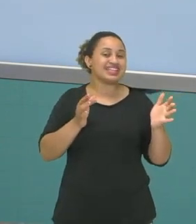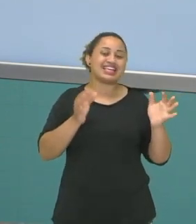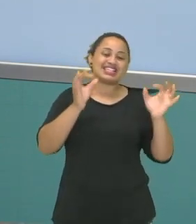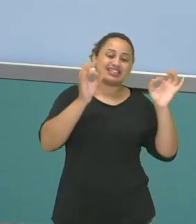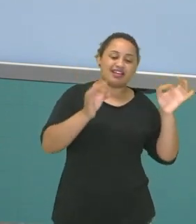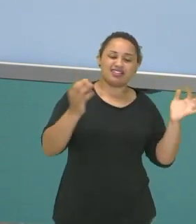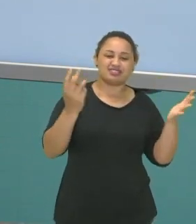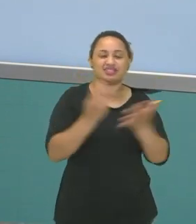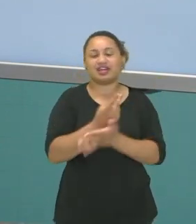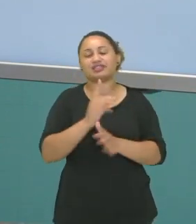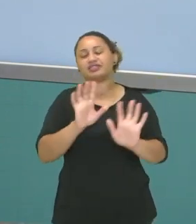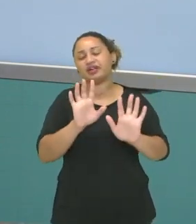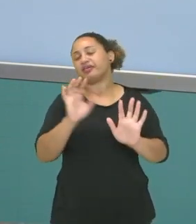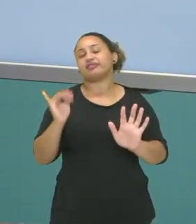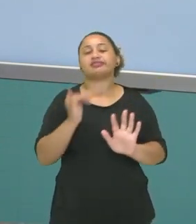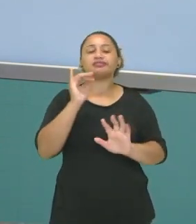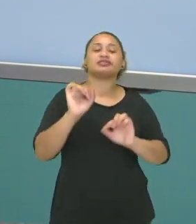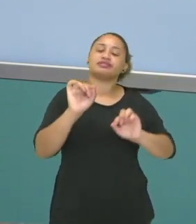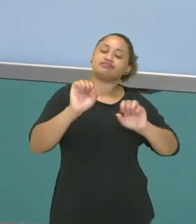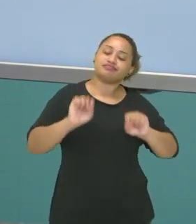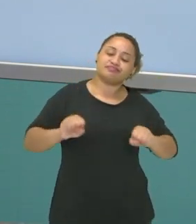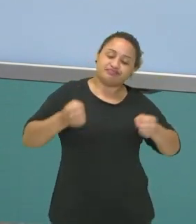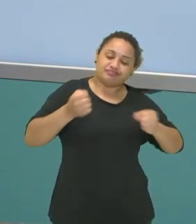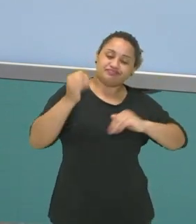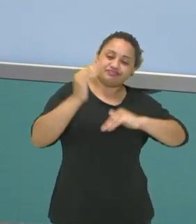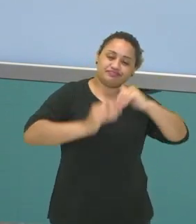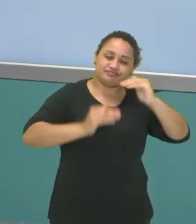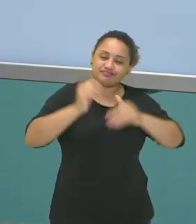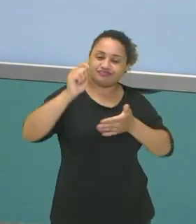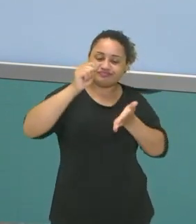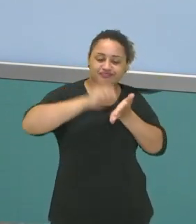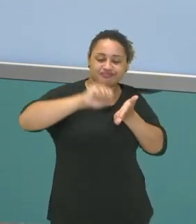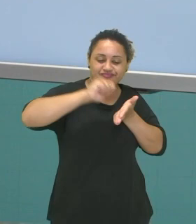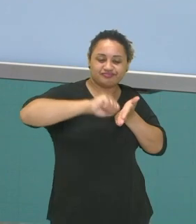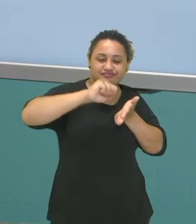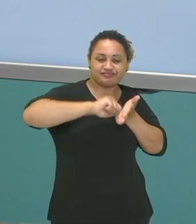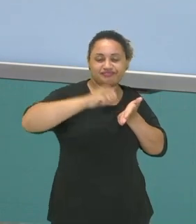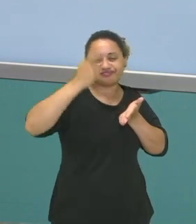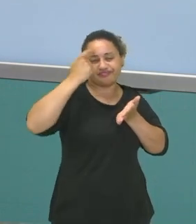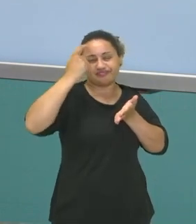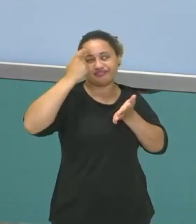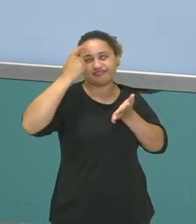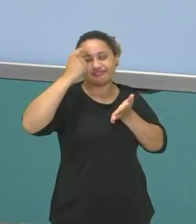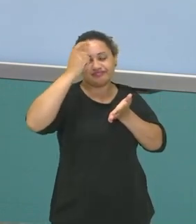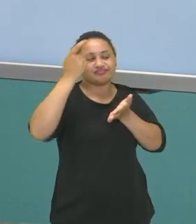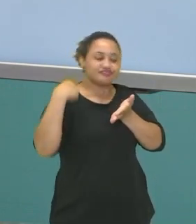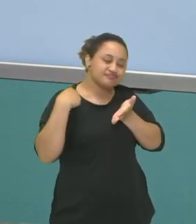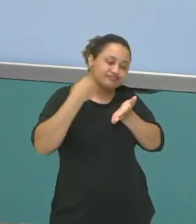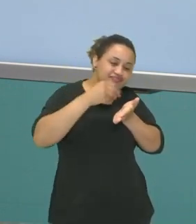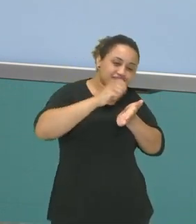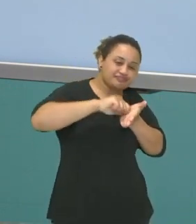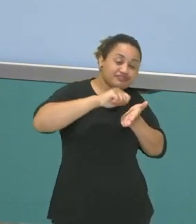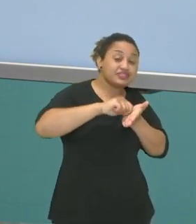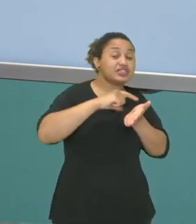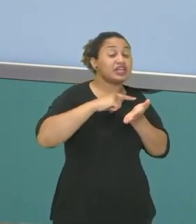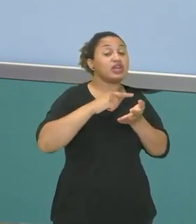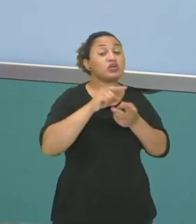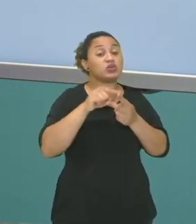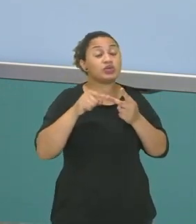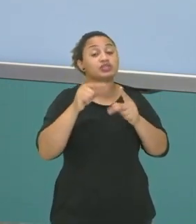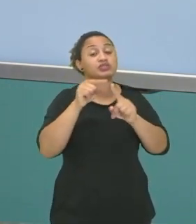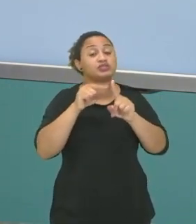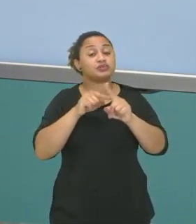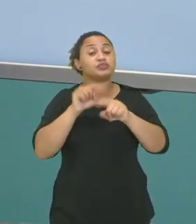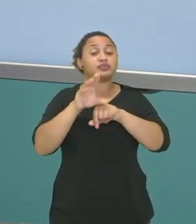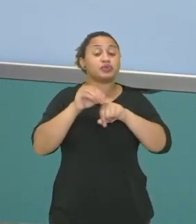errado, o importante aqui é você exercitar tua capacidade de pensar que nós temos duas fontes, duas formas de conhecimento.